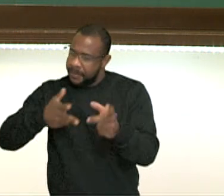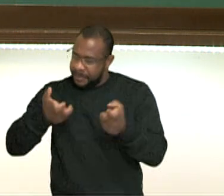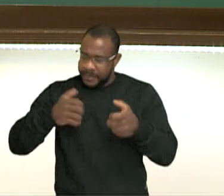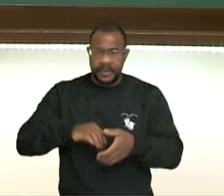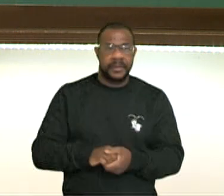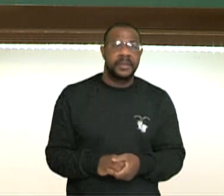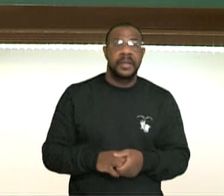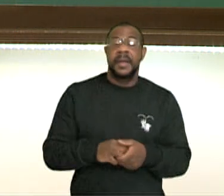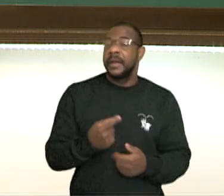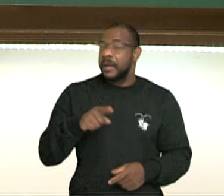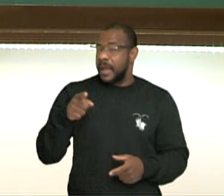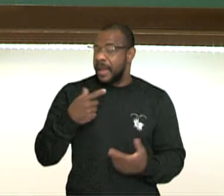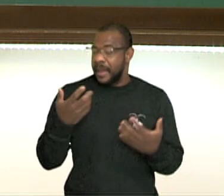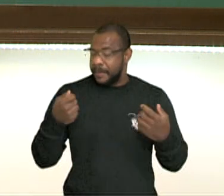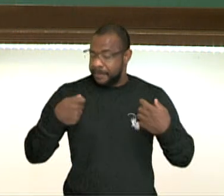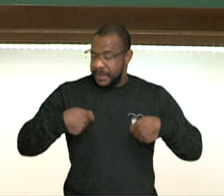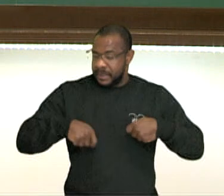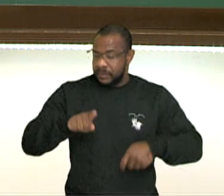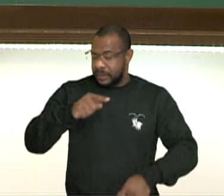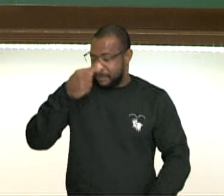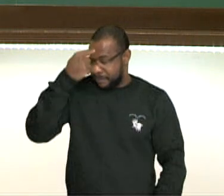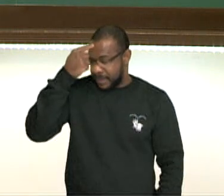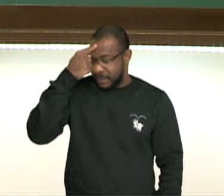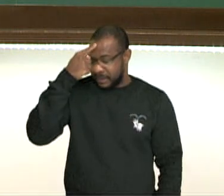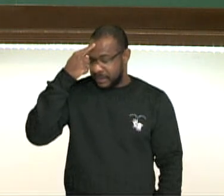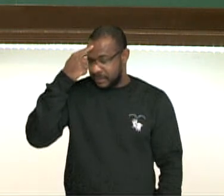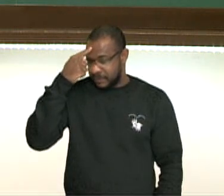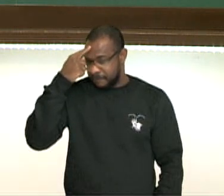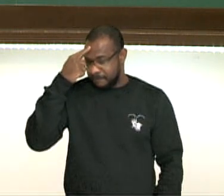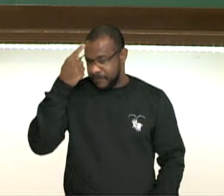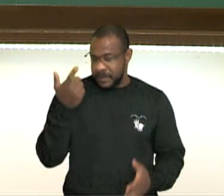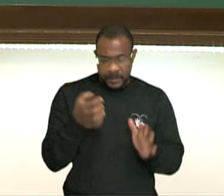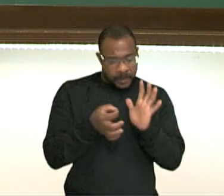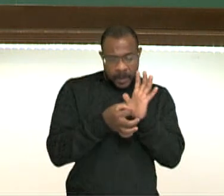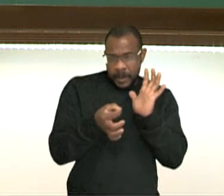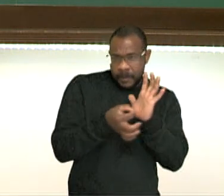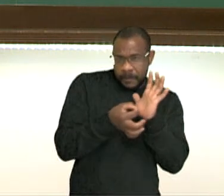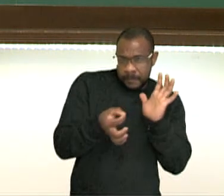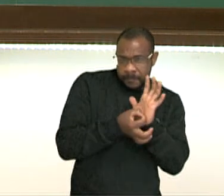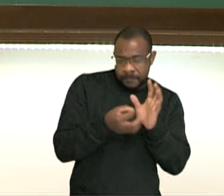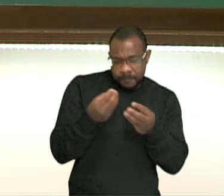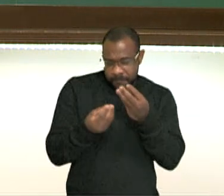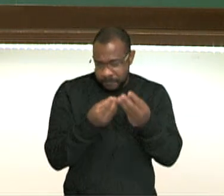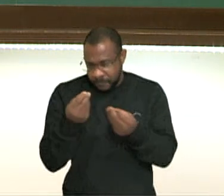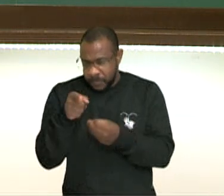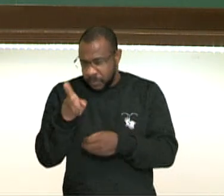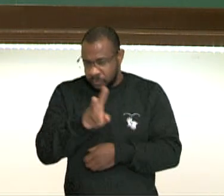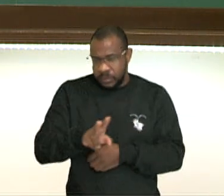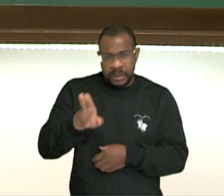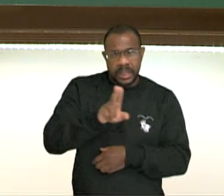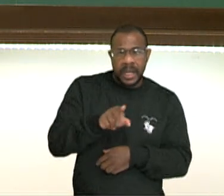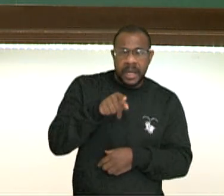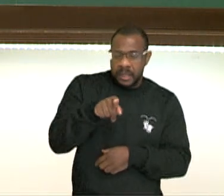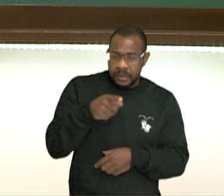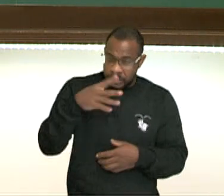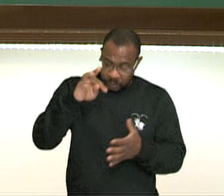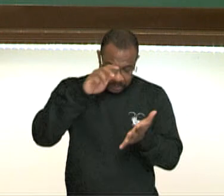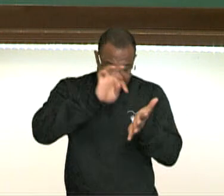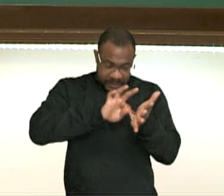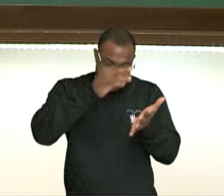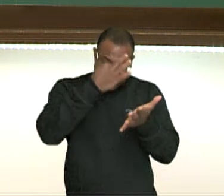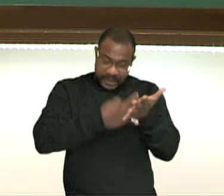operadores argumentativos como ferramentas que você pode utilizar para fazer com que o seu